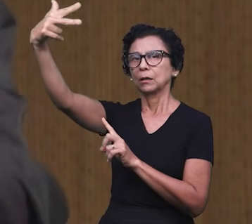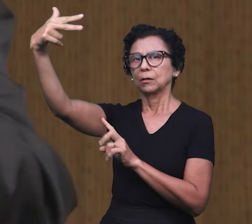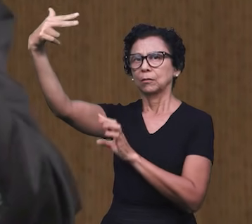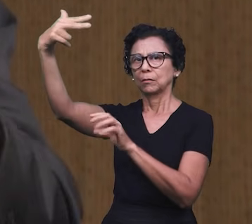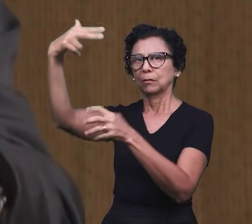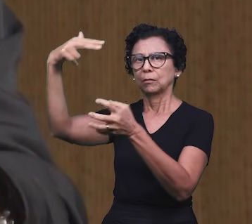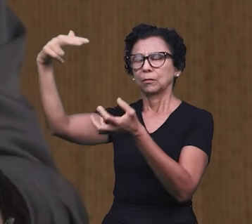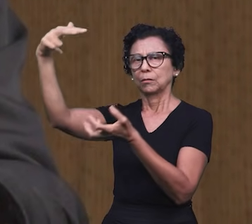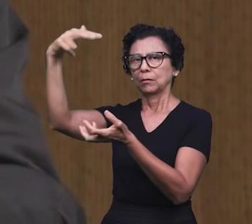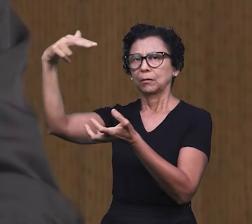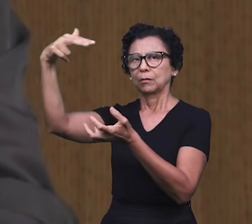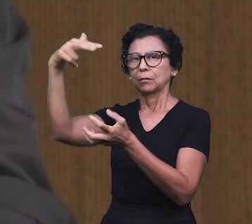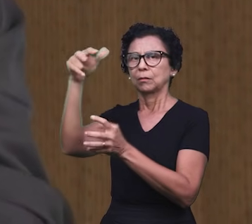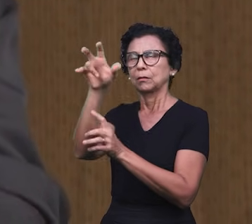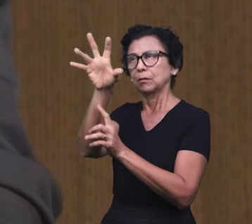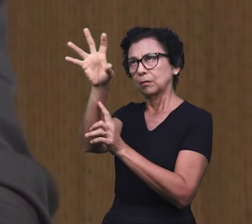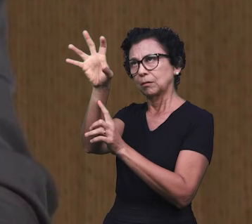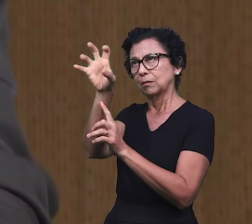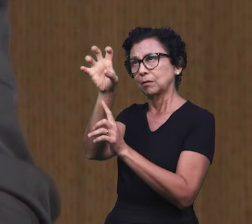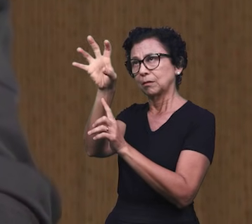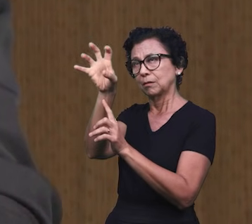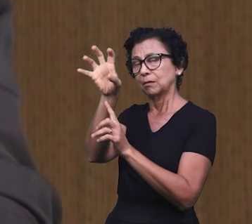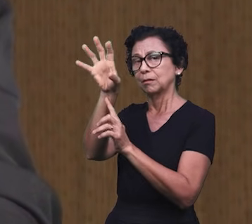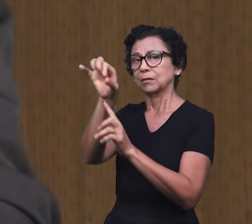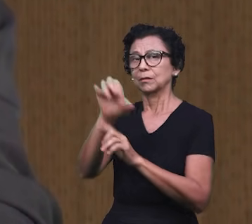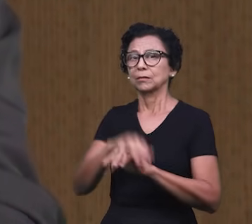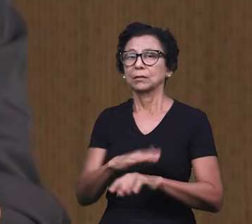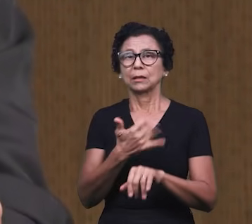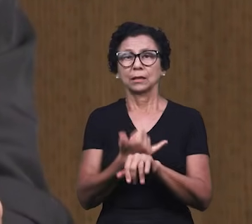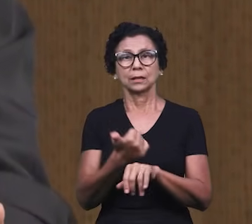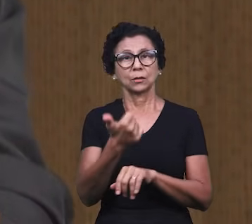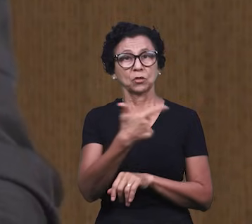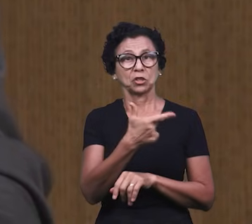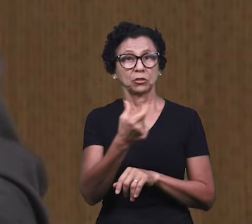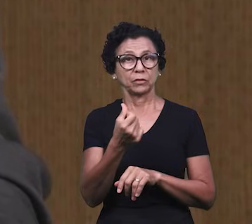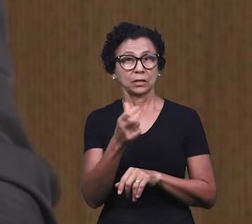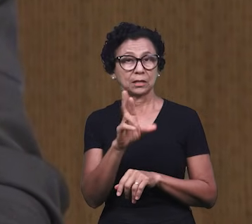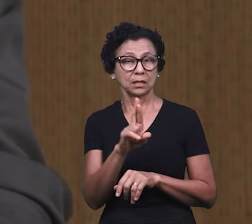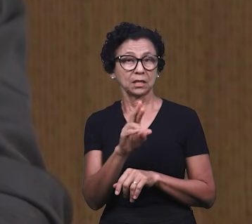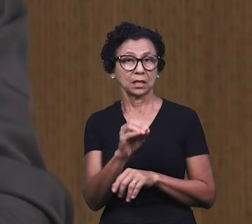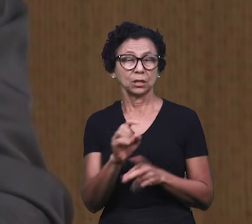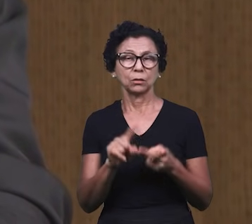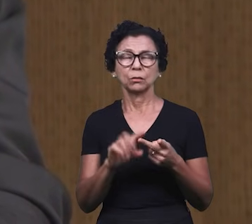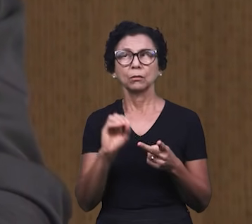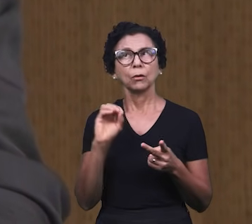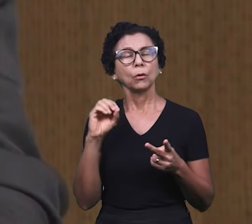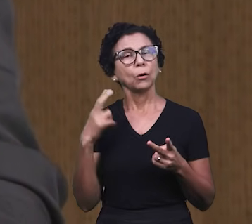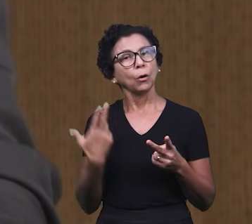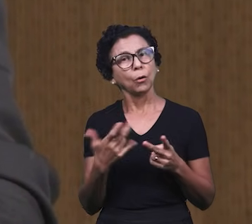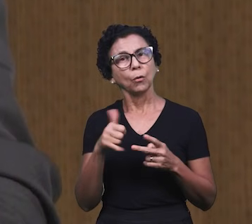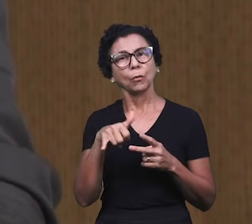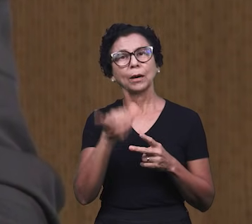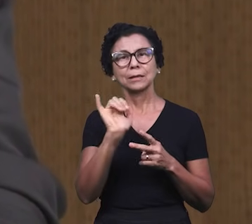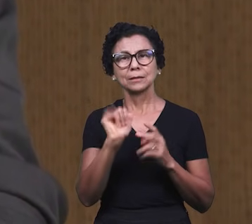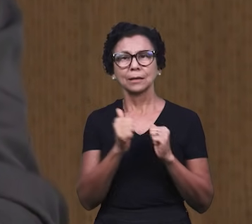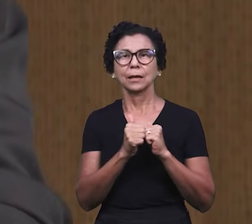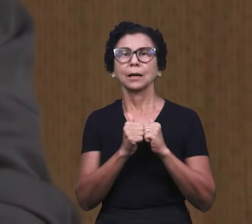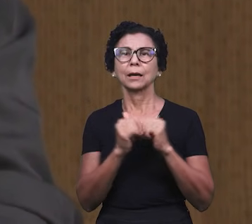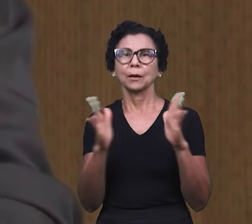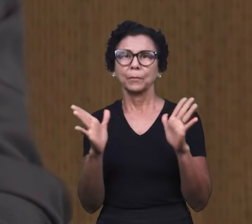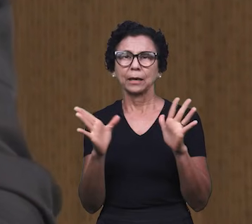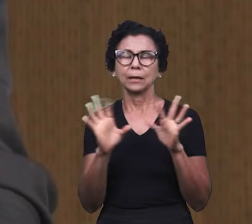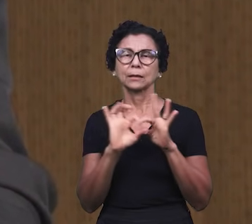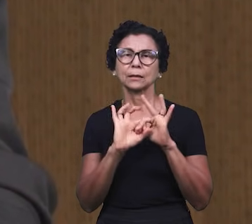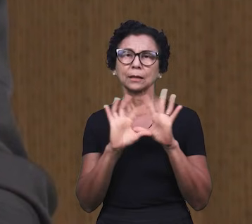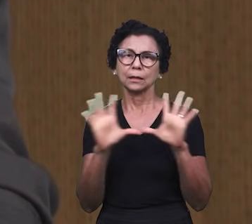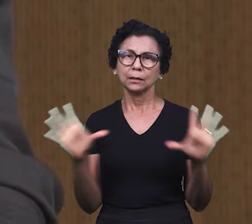que tem lá a frequência, o canal 126, ou seja na Sky Livre, o